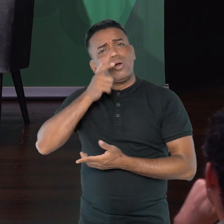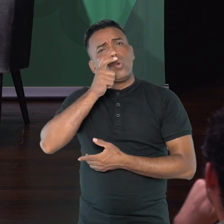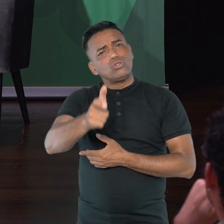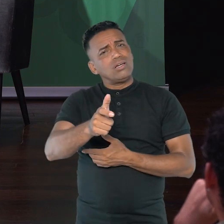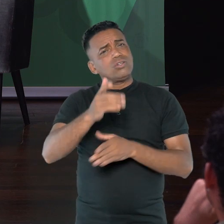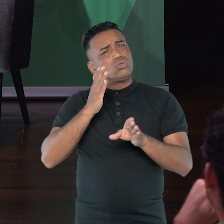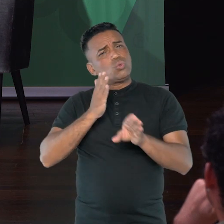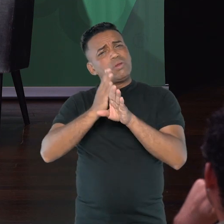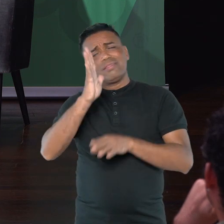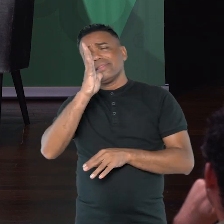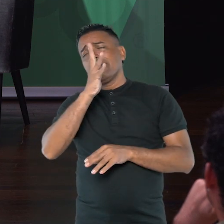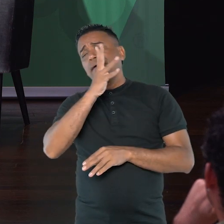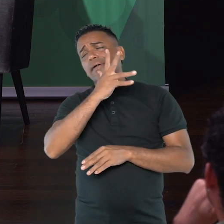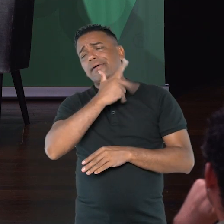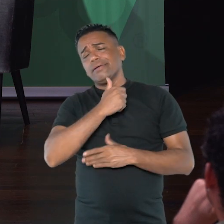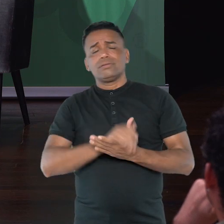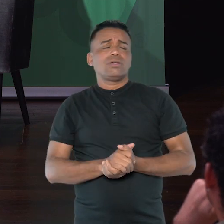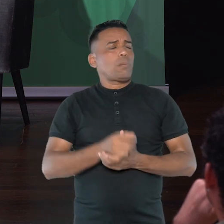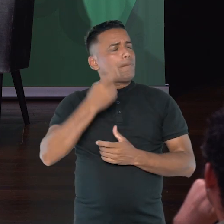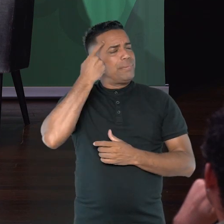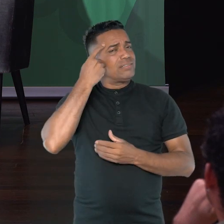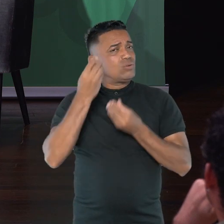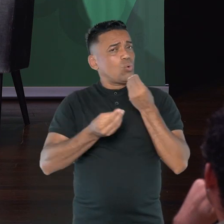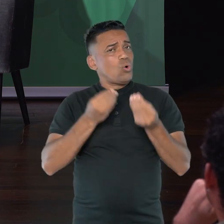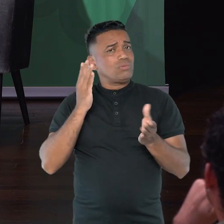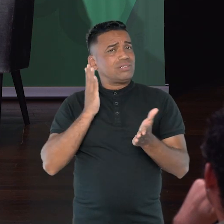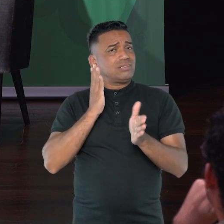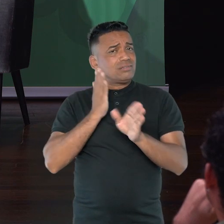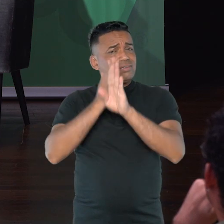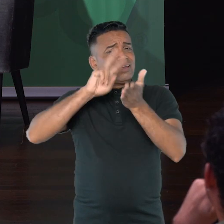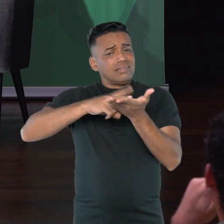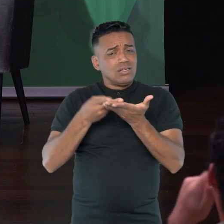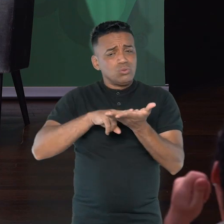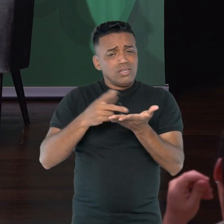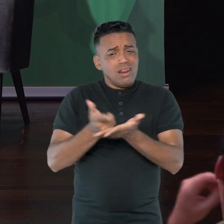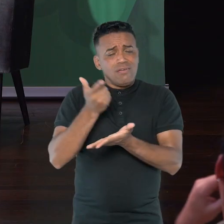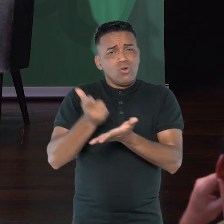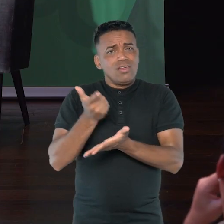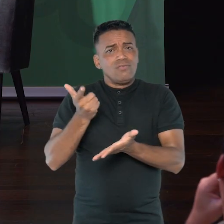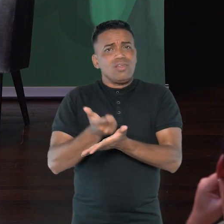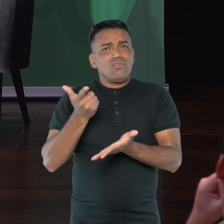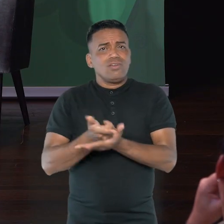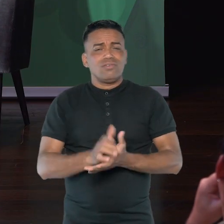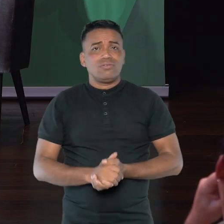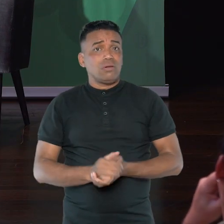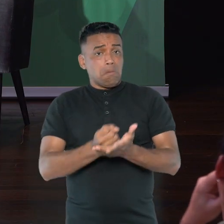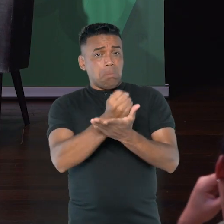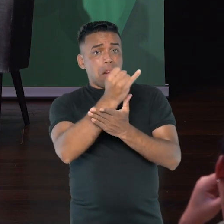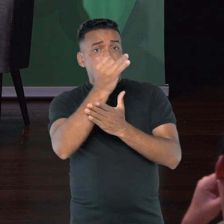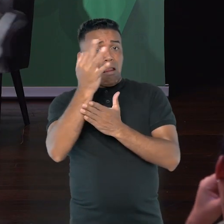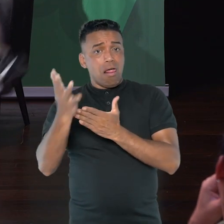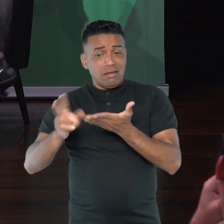isso muito tarde. Porque eu ficava pensando assim, como é que eles conseguiam traduzir tanto livro? Tinha que ter um batalhão